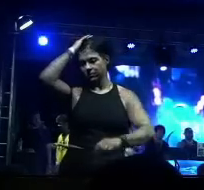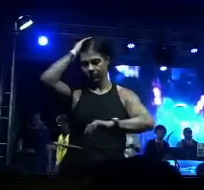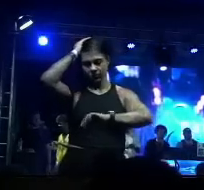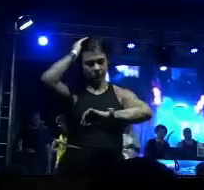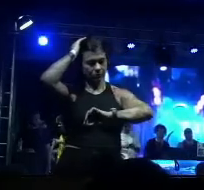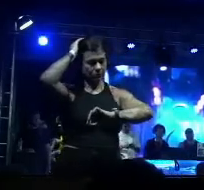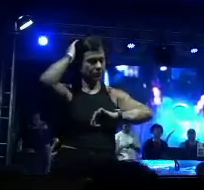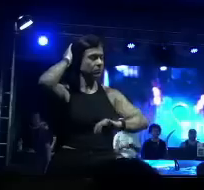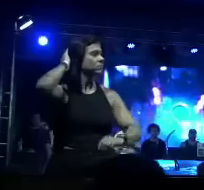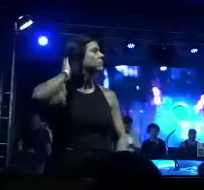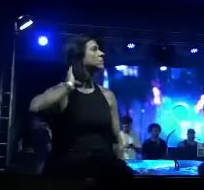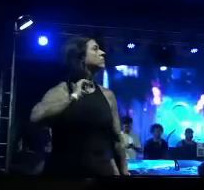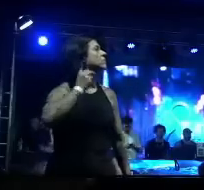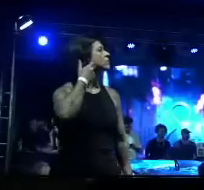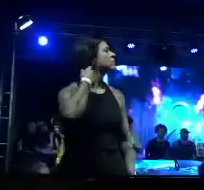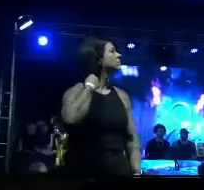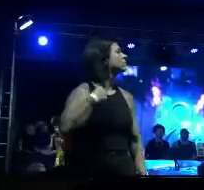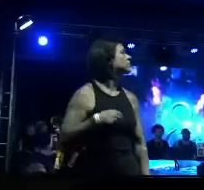Racionais de trio, DJ